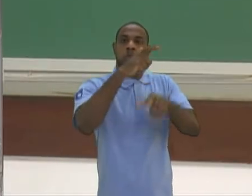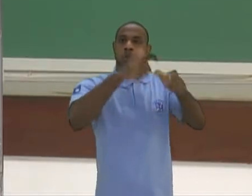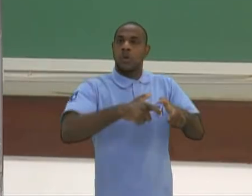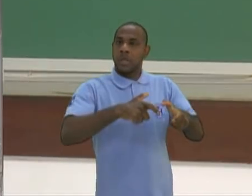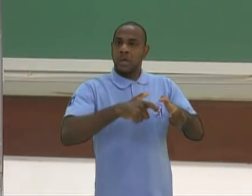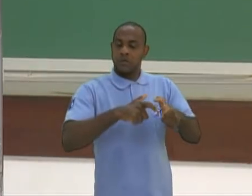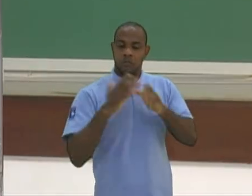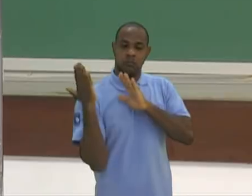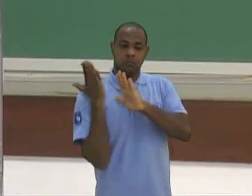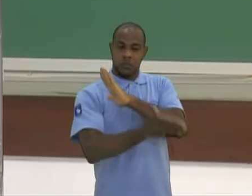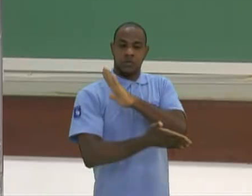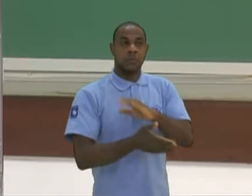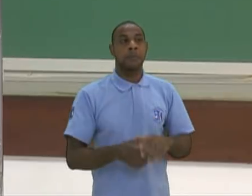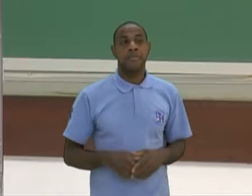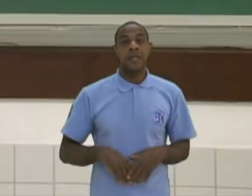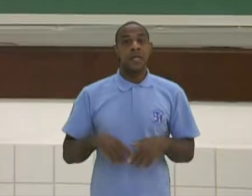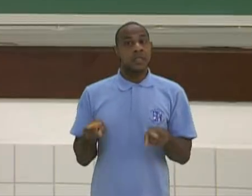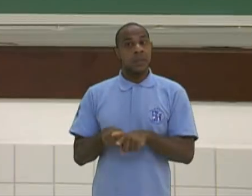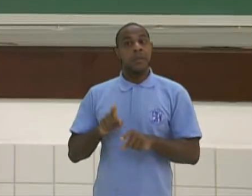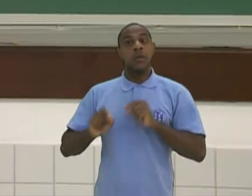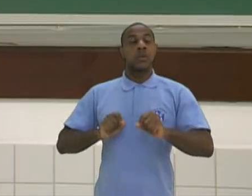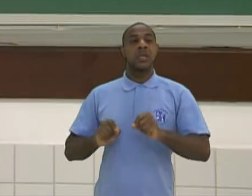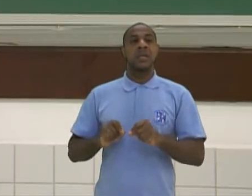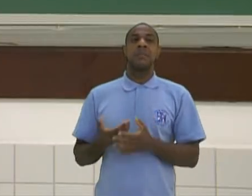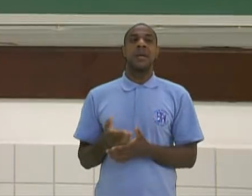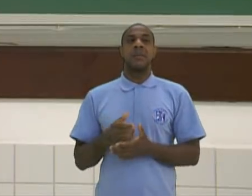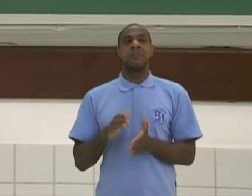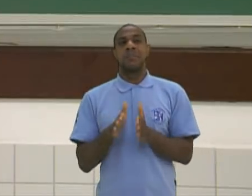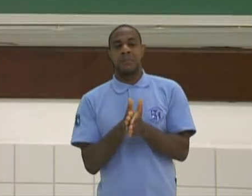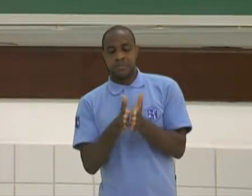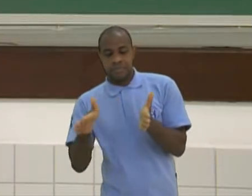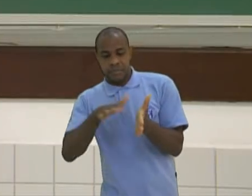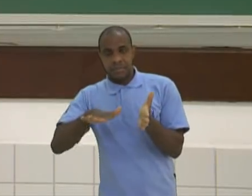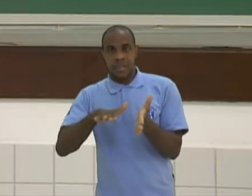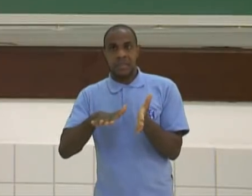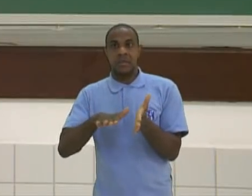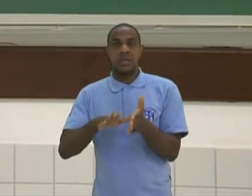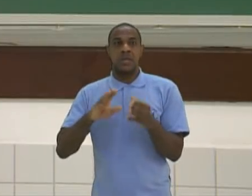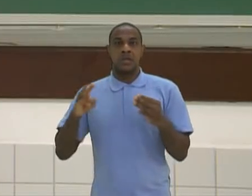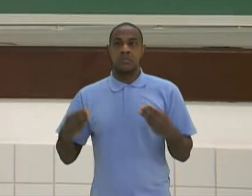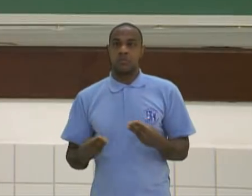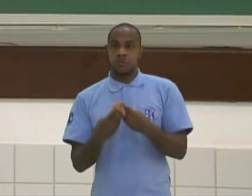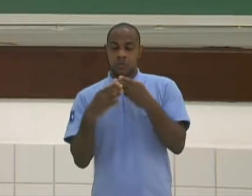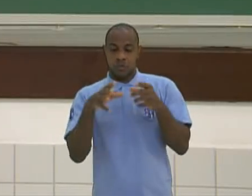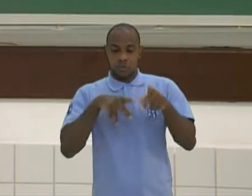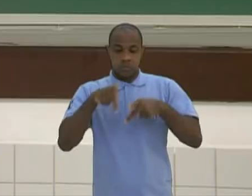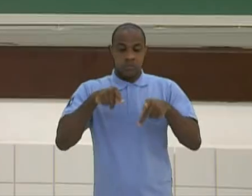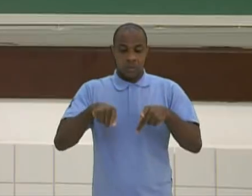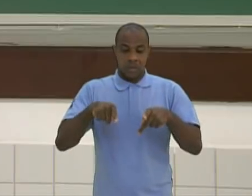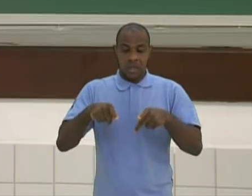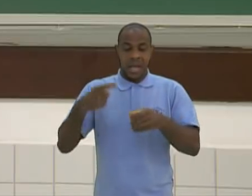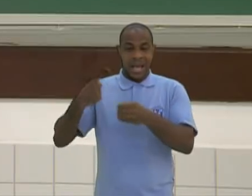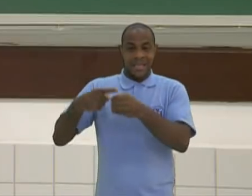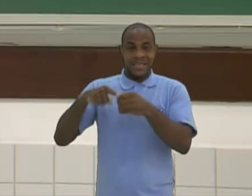né? E ali, a partir da década de 60, a região de Jerusalém passa a integrar formalmente o Império